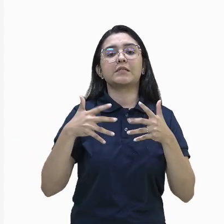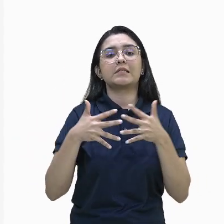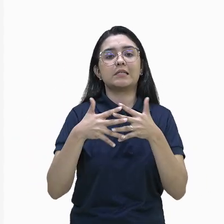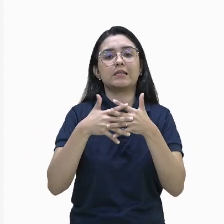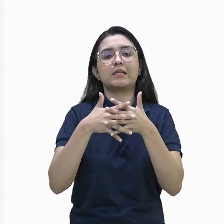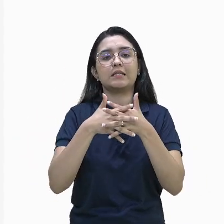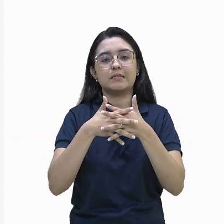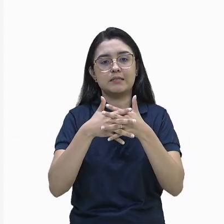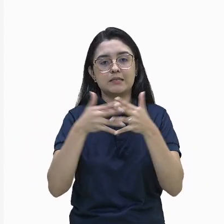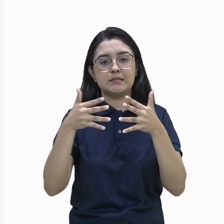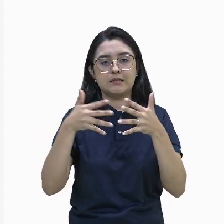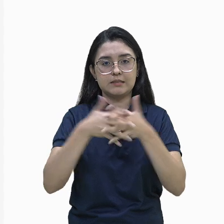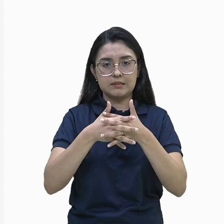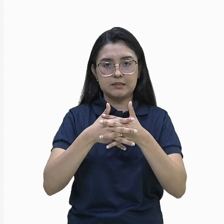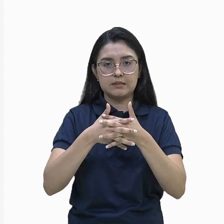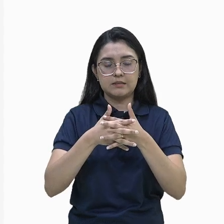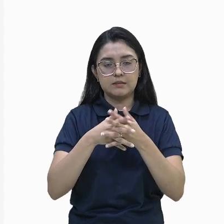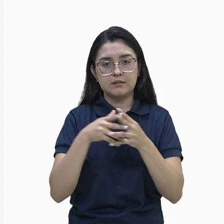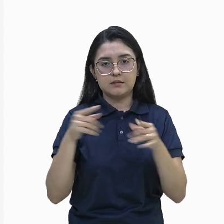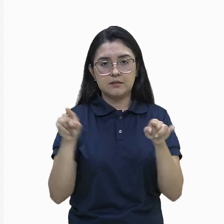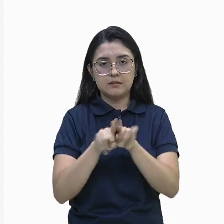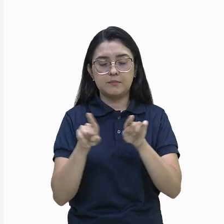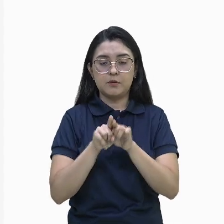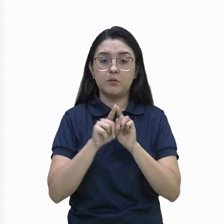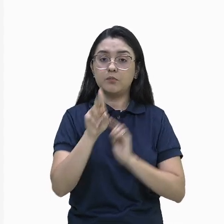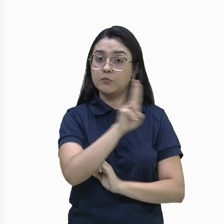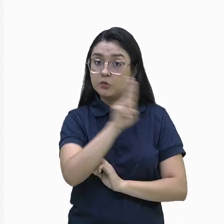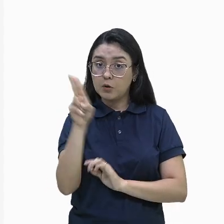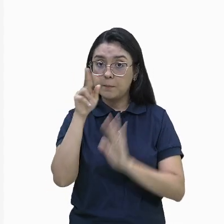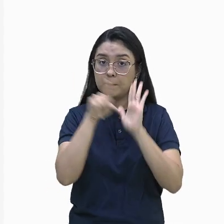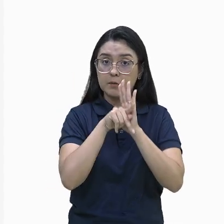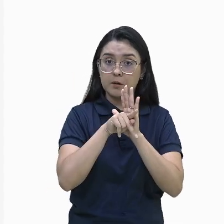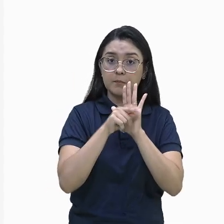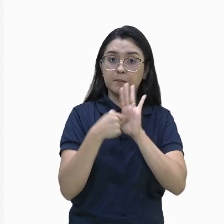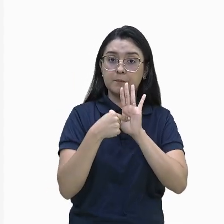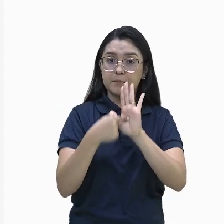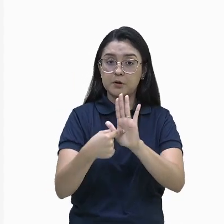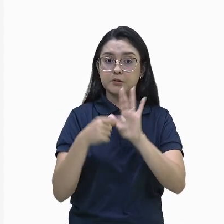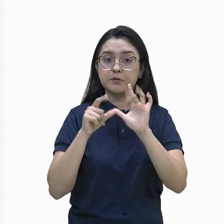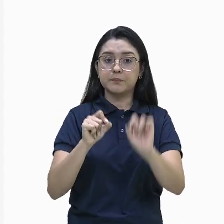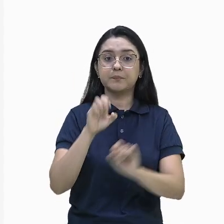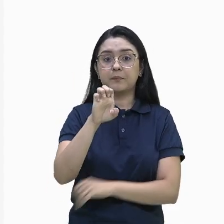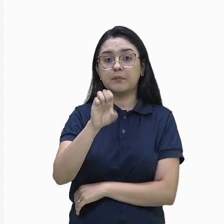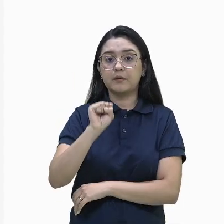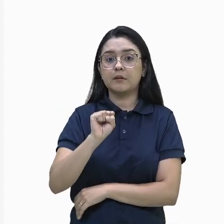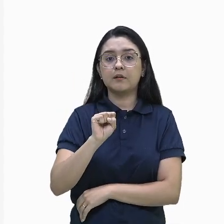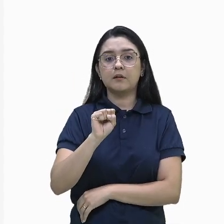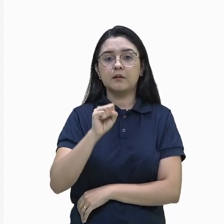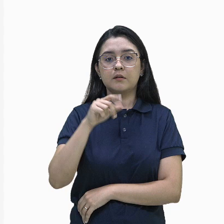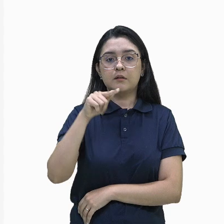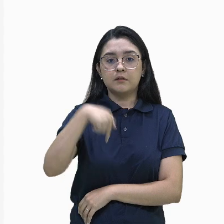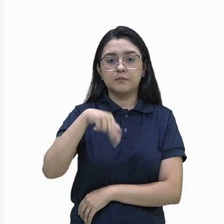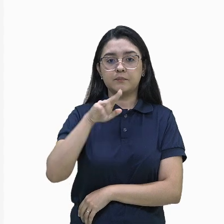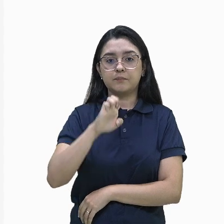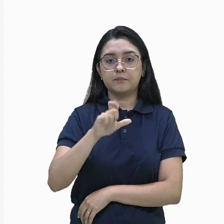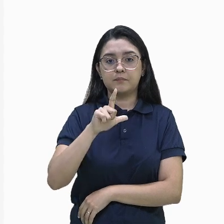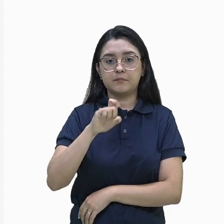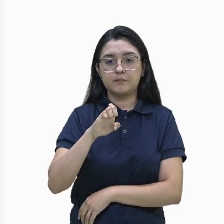tecido estriado e, como o próprio nome diz, esquelético. Eles estão